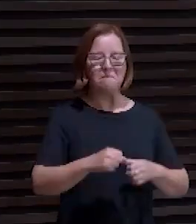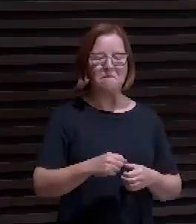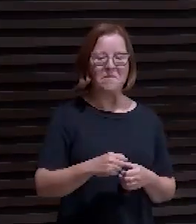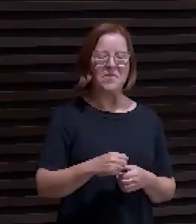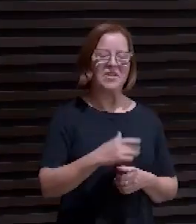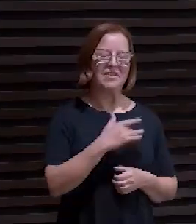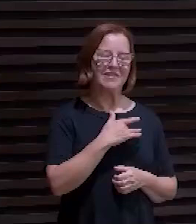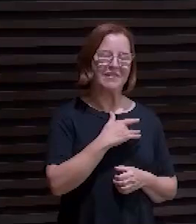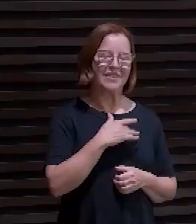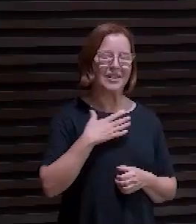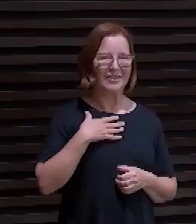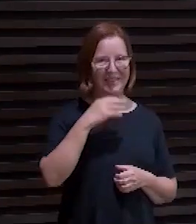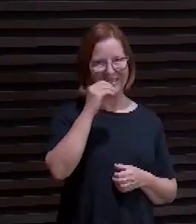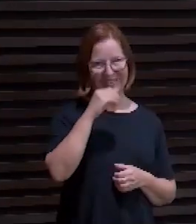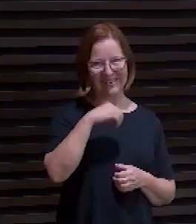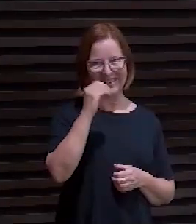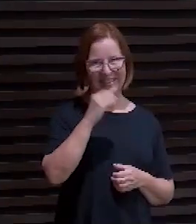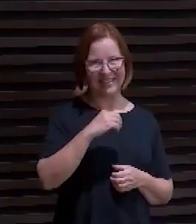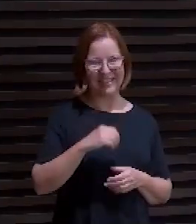fraquezas.